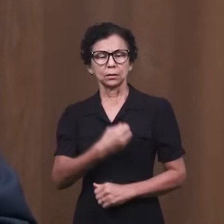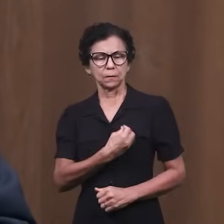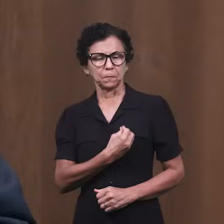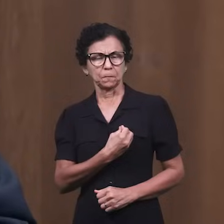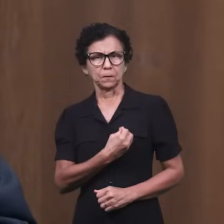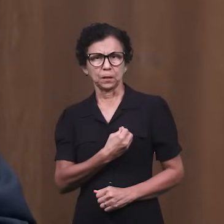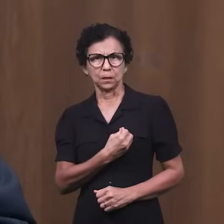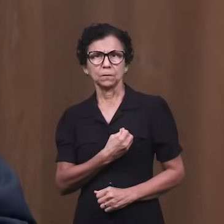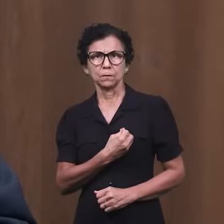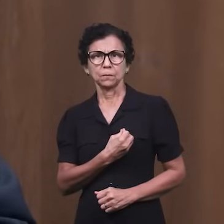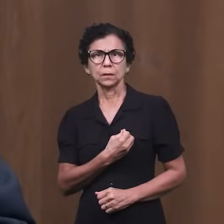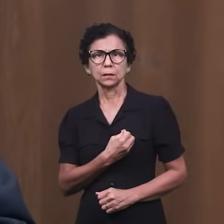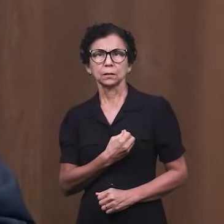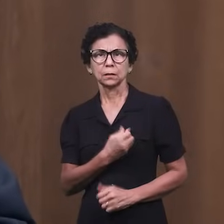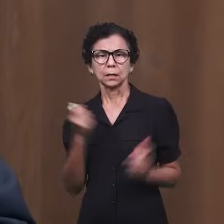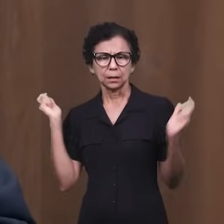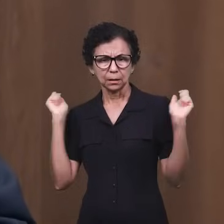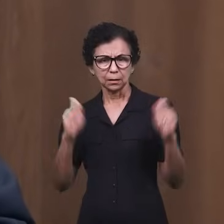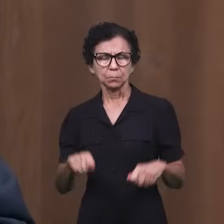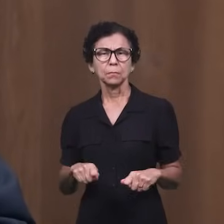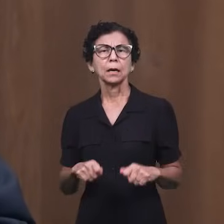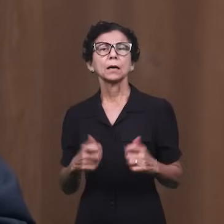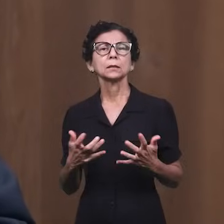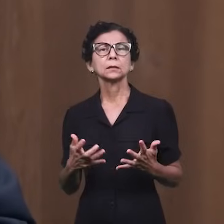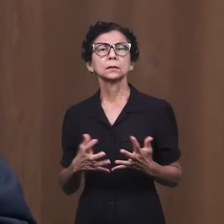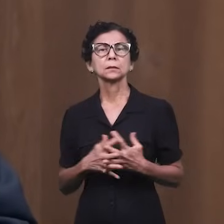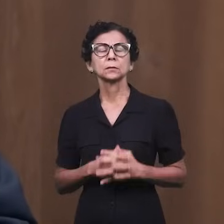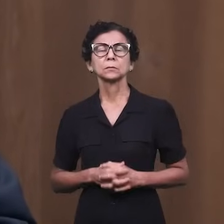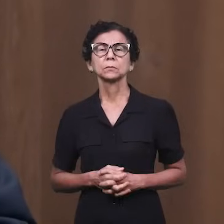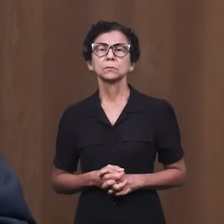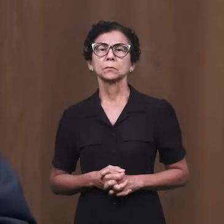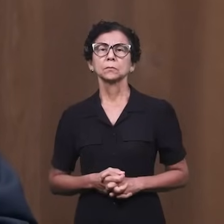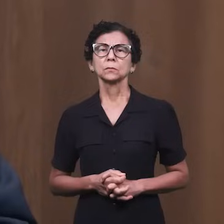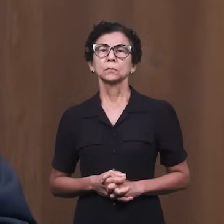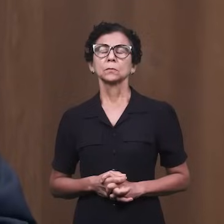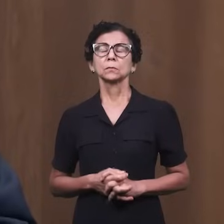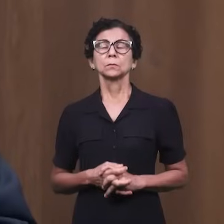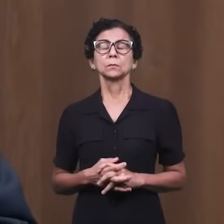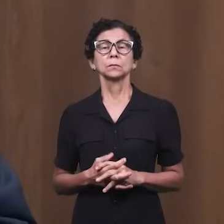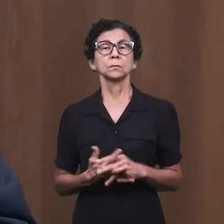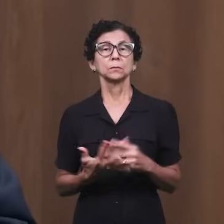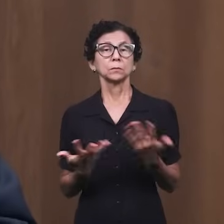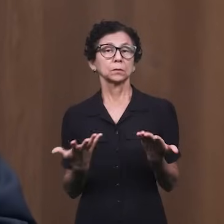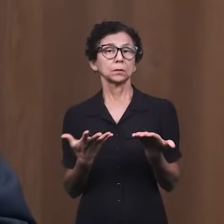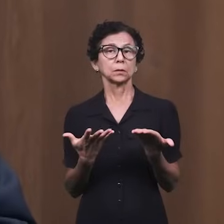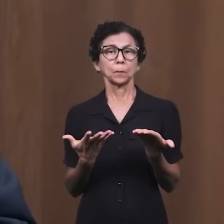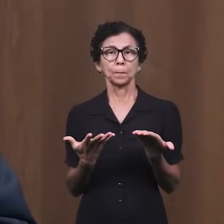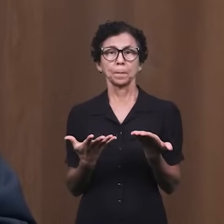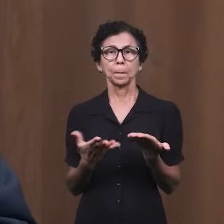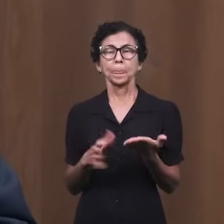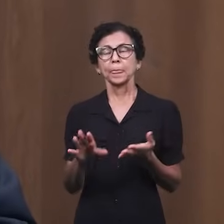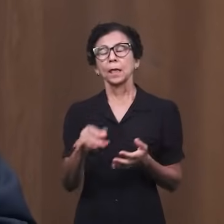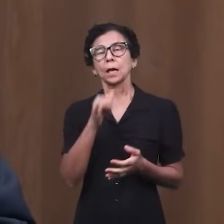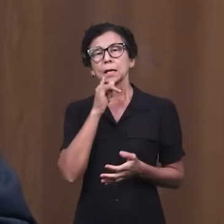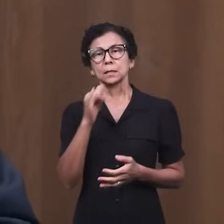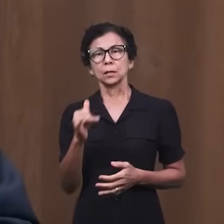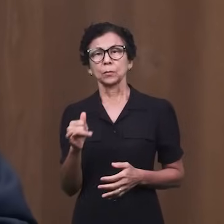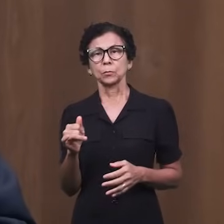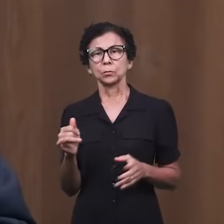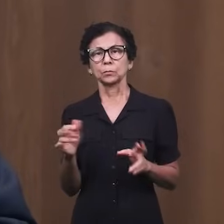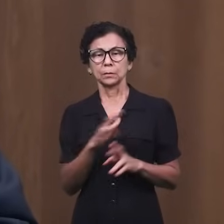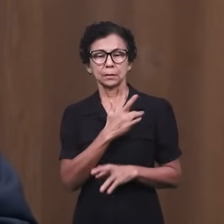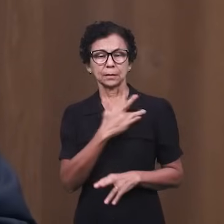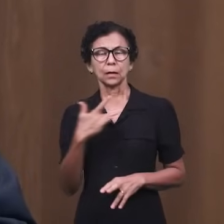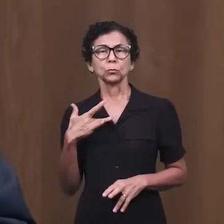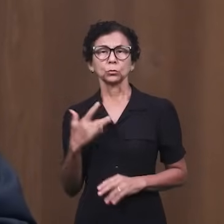com que a nossa saúde espiritual melhore então eh a palavra de Deus eh quando na nossa saúde